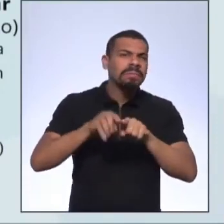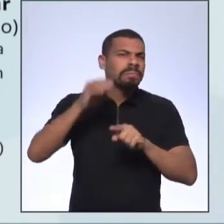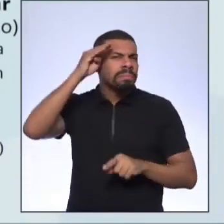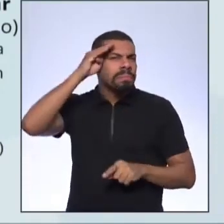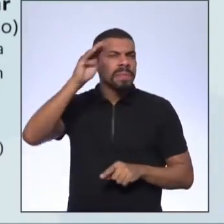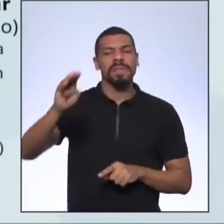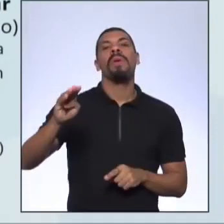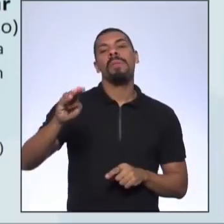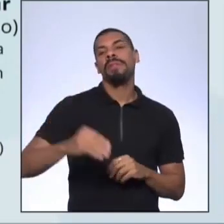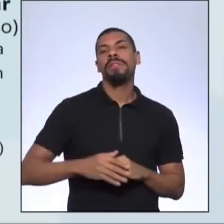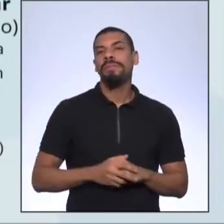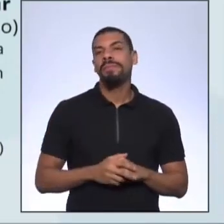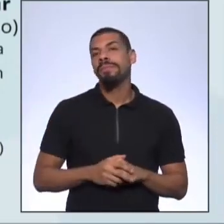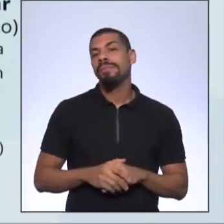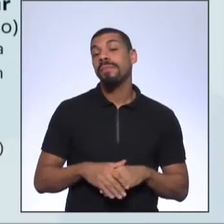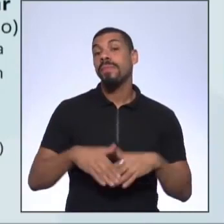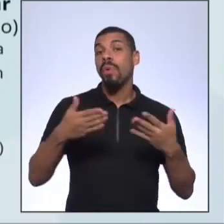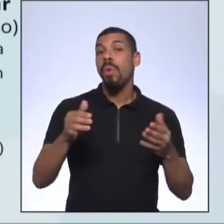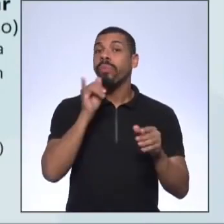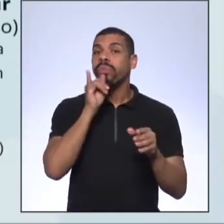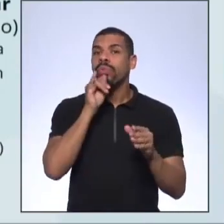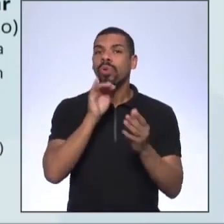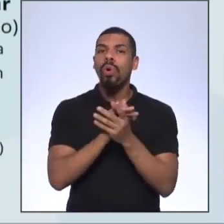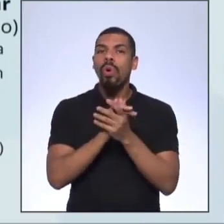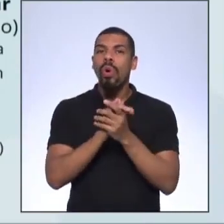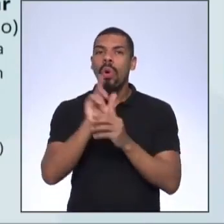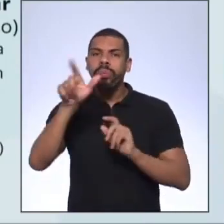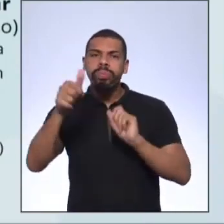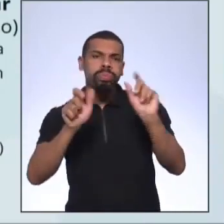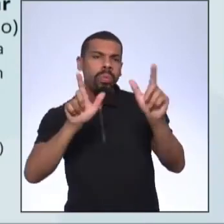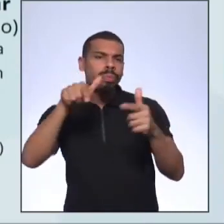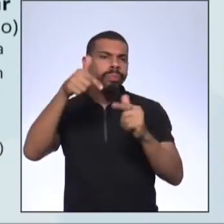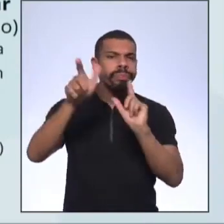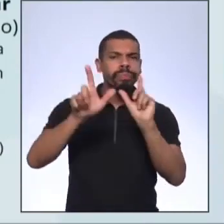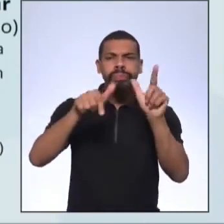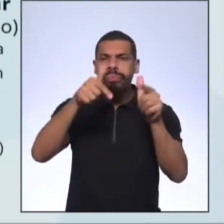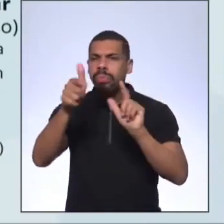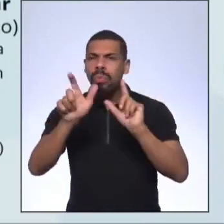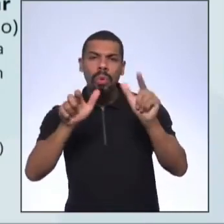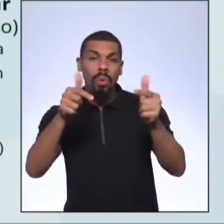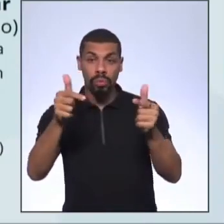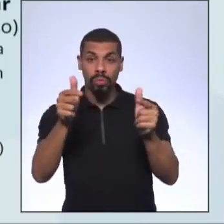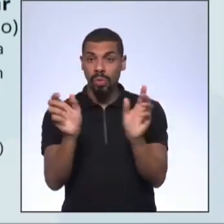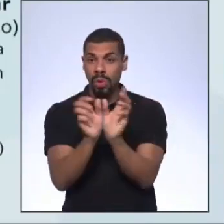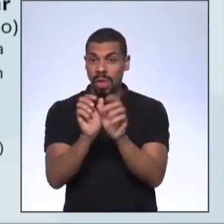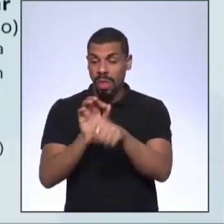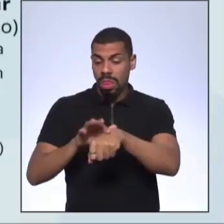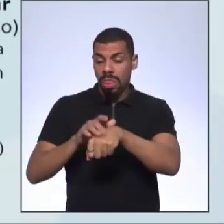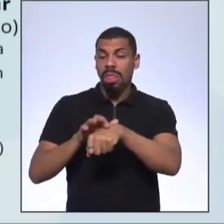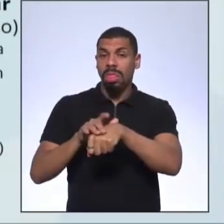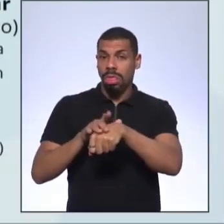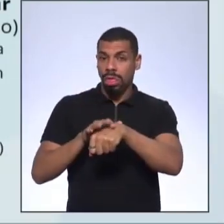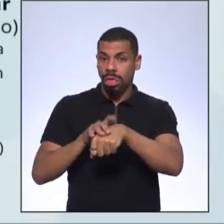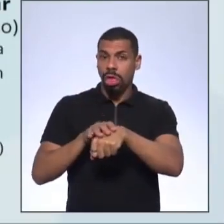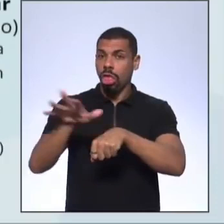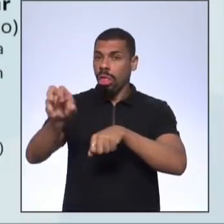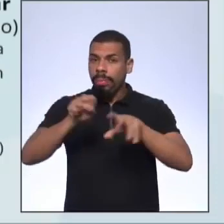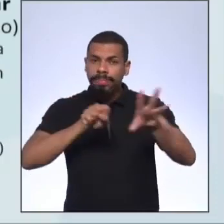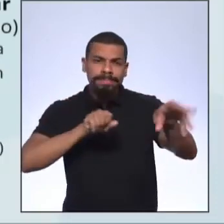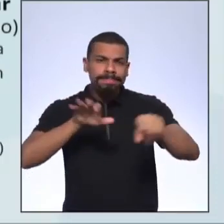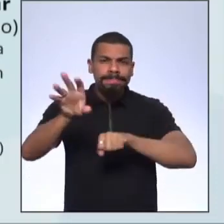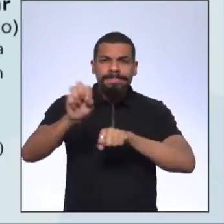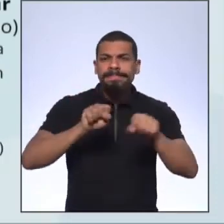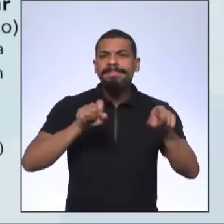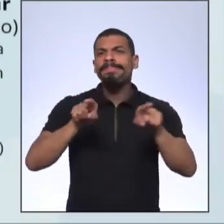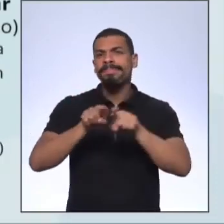principalmente quando ela vai se aderir aí a outros organismos, né, para causar as doenças. E também como forma a